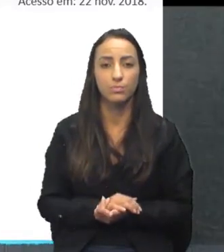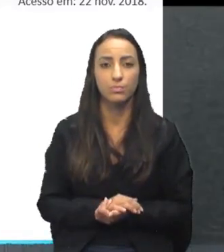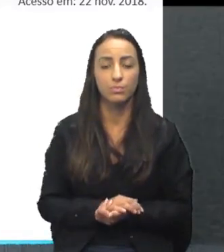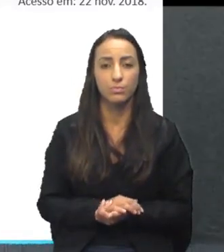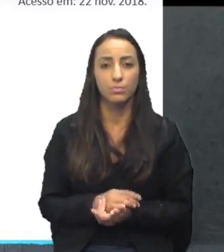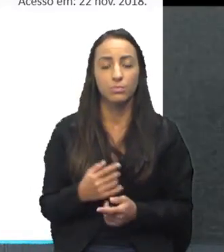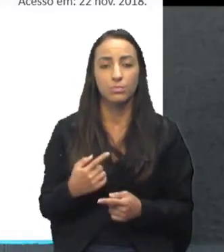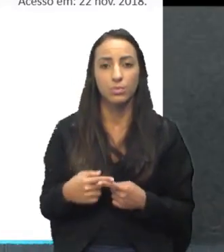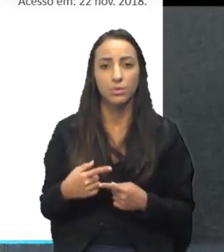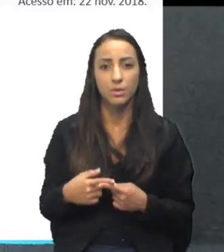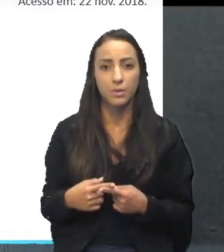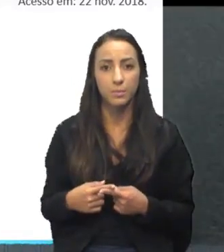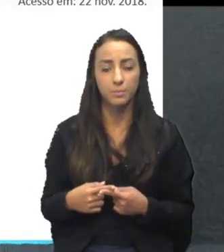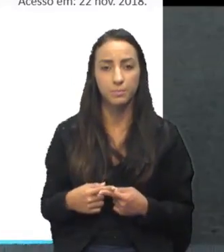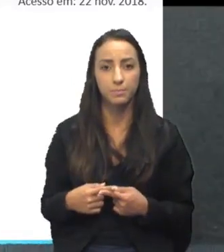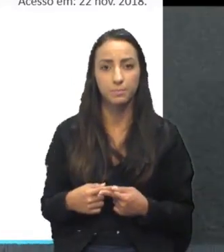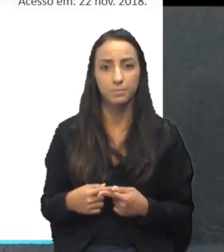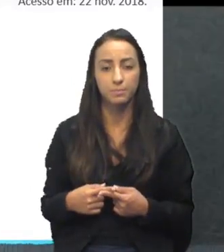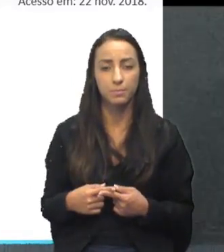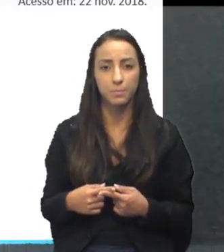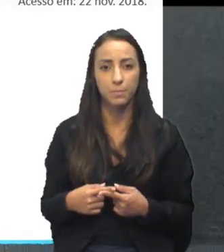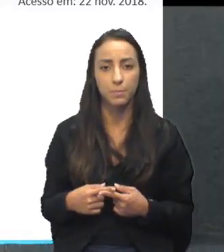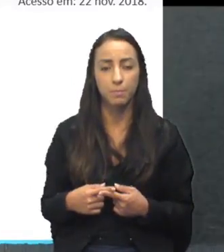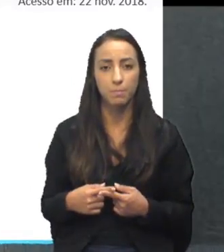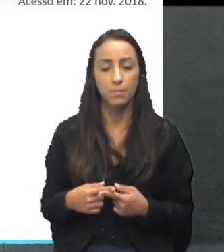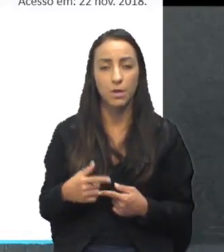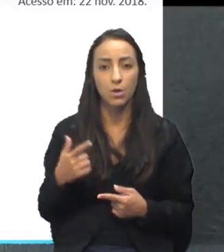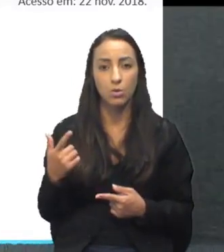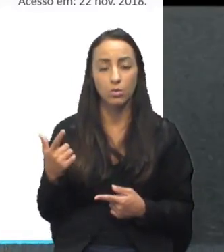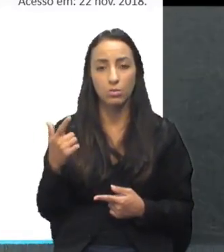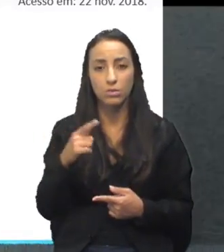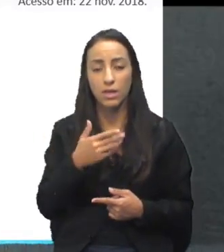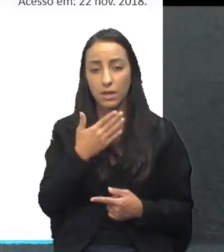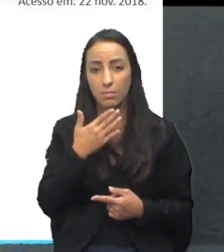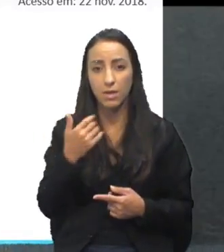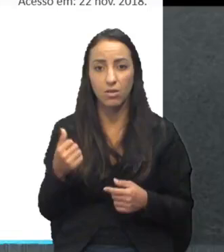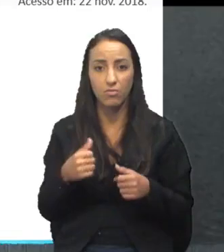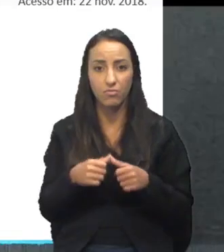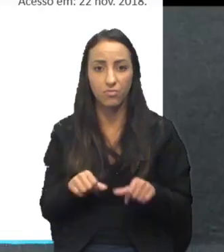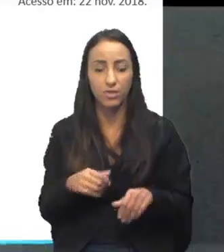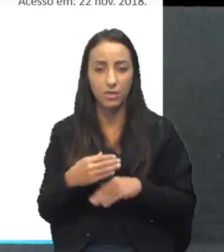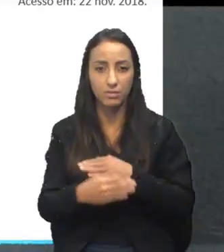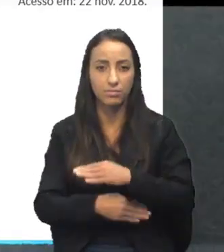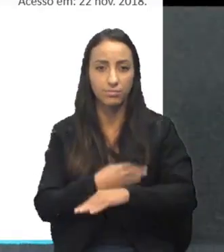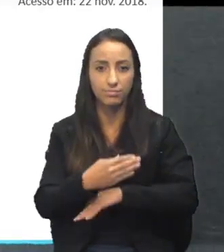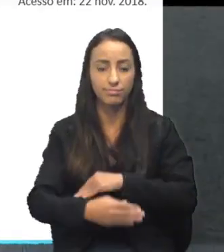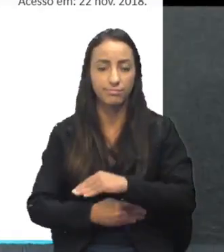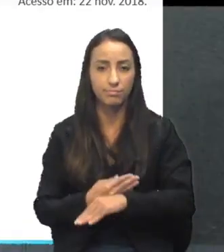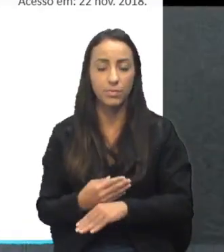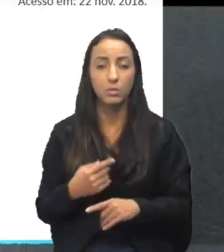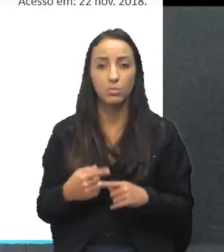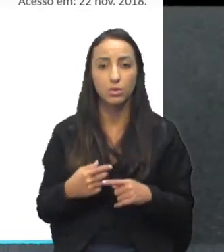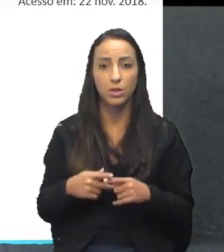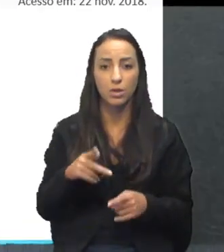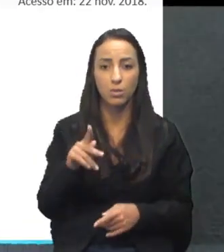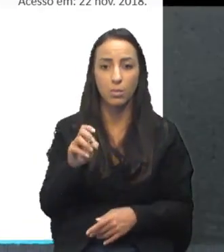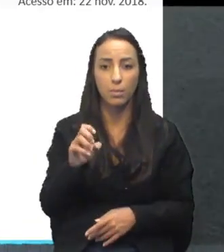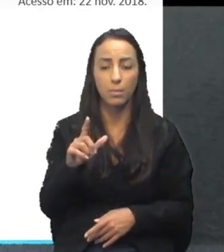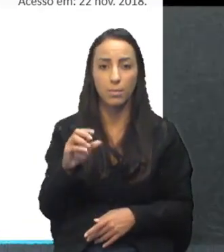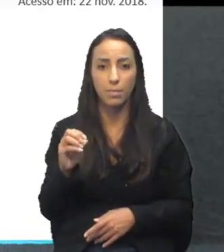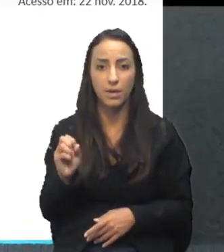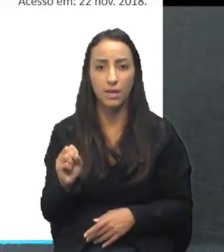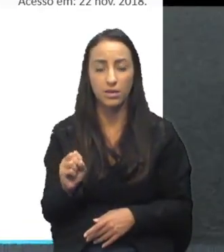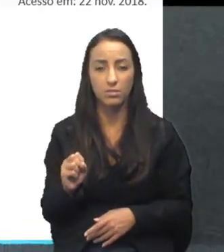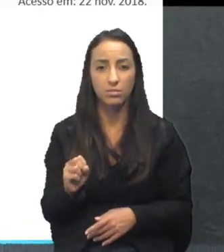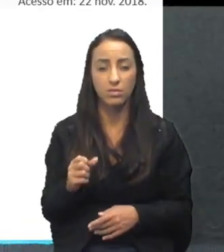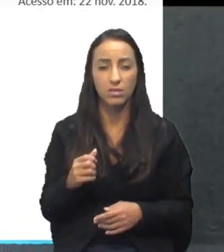enfaixamento, justamente para aumentar a fixação dessa bandagem, porque os pelos, ele diminui a